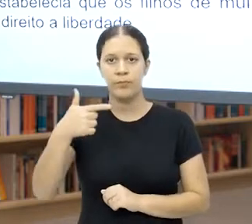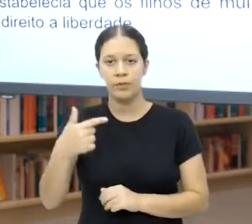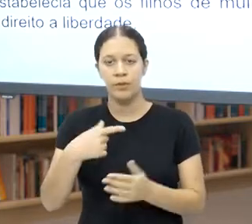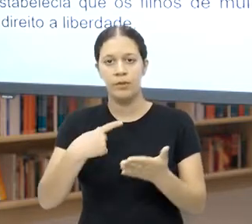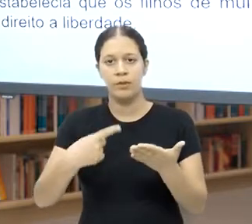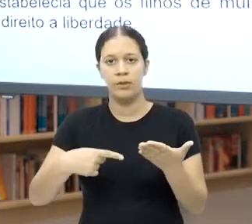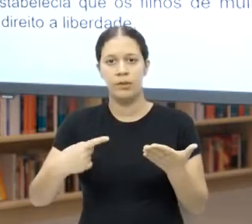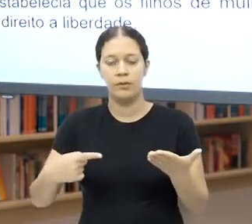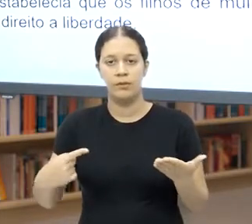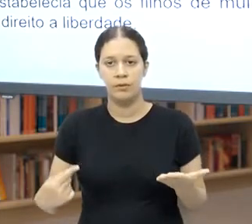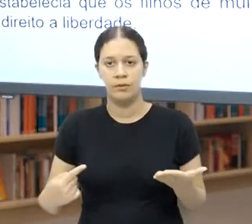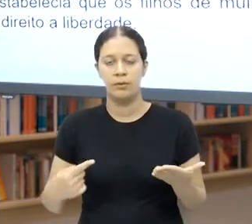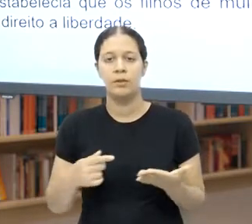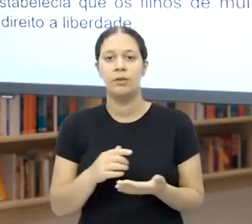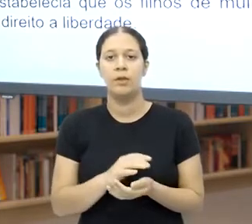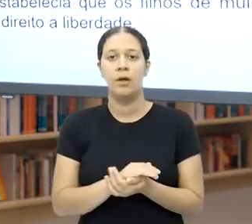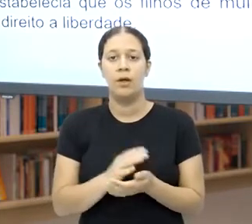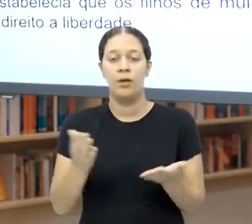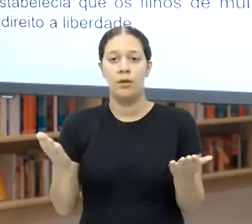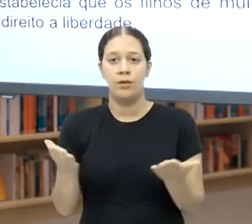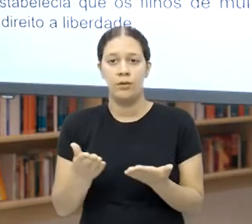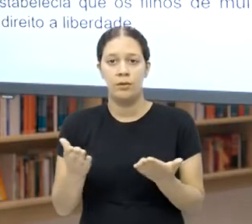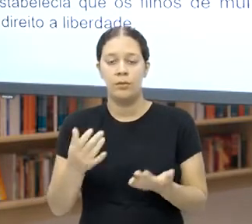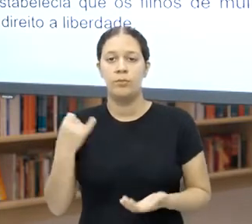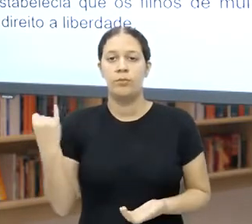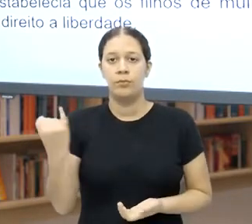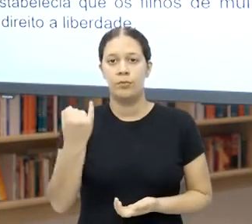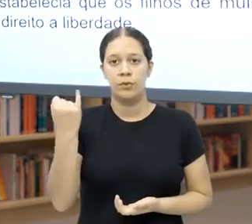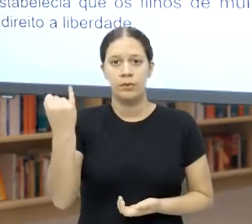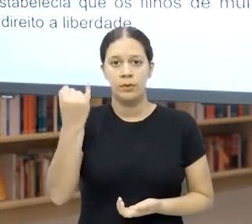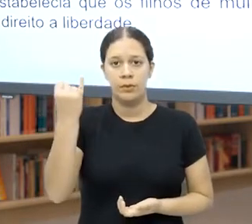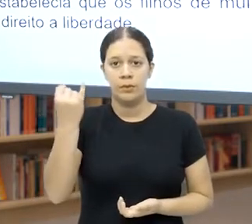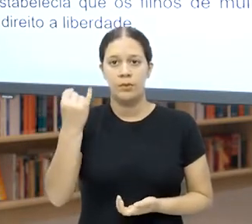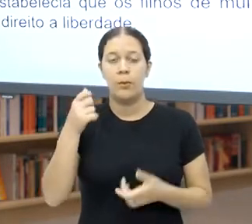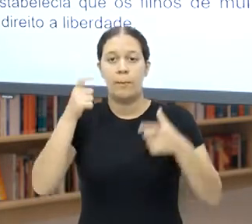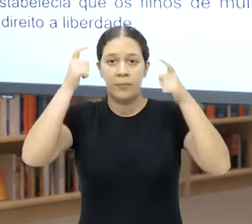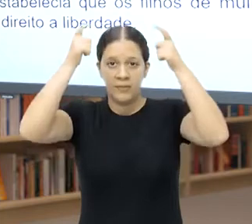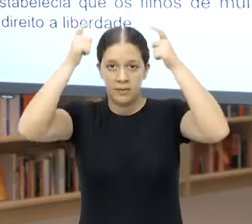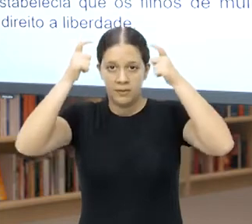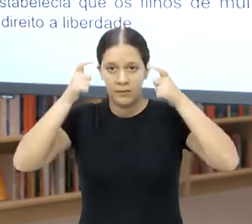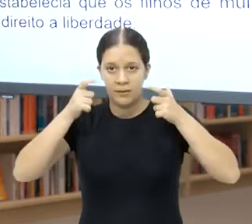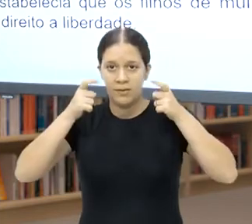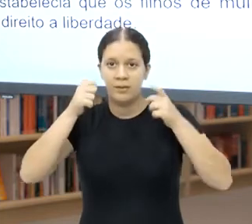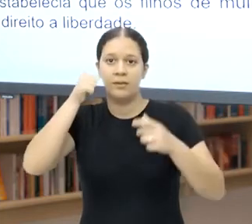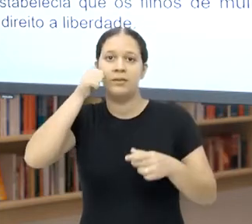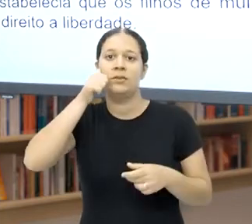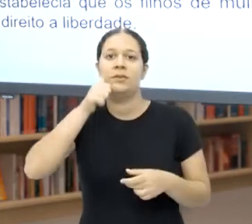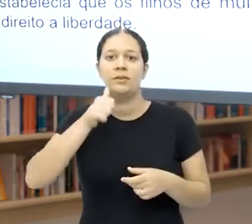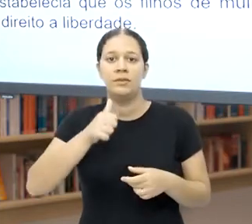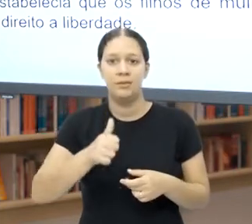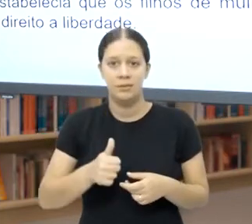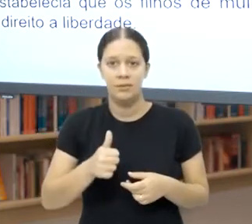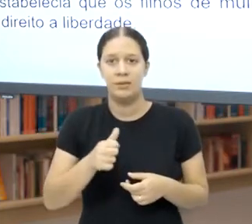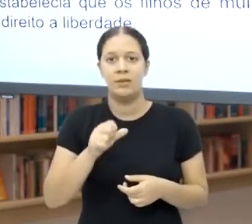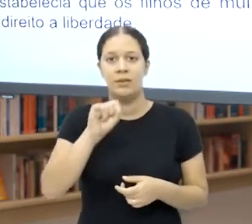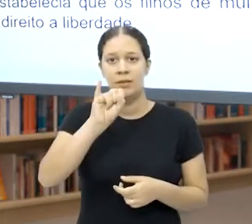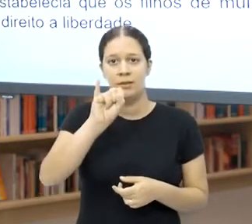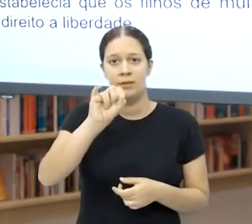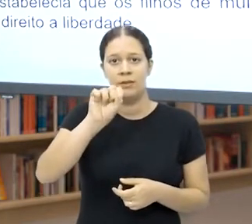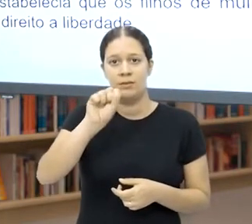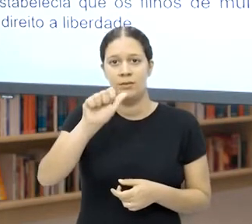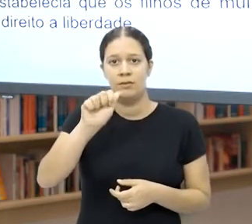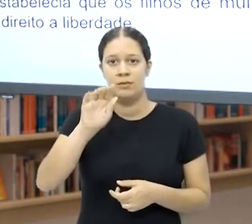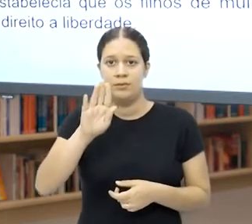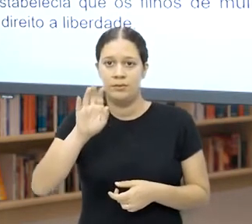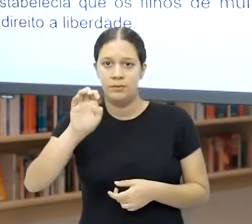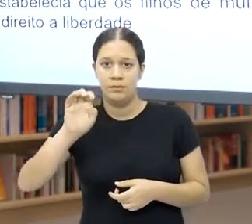vocês. Coloca um ponto importante. Lembra, a princesa Isabel assinou essa carta, sancionou essa carta